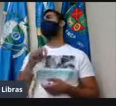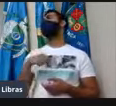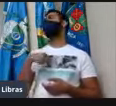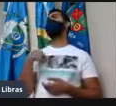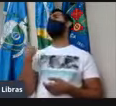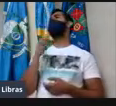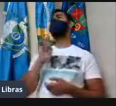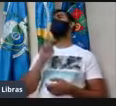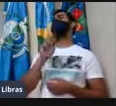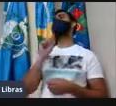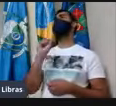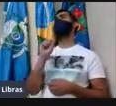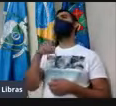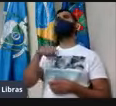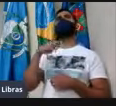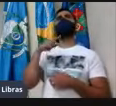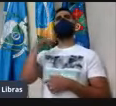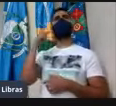dentro,